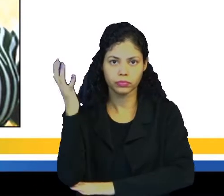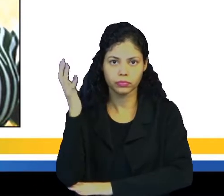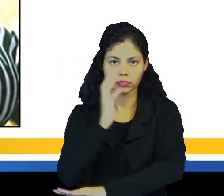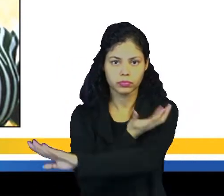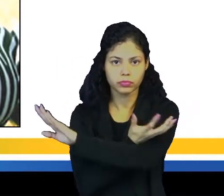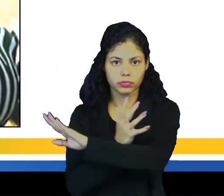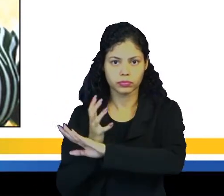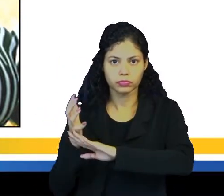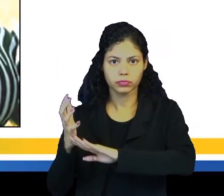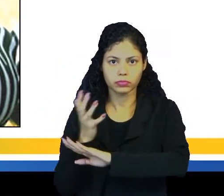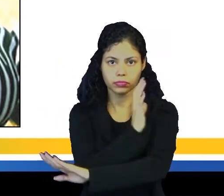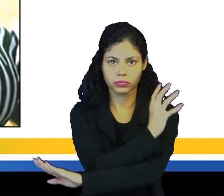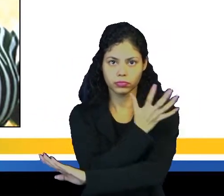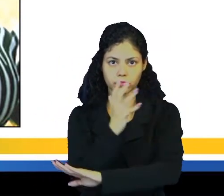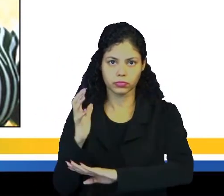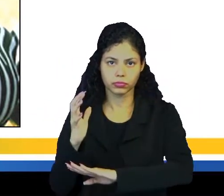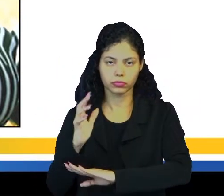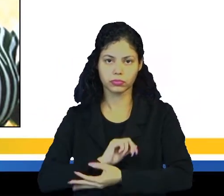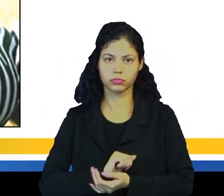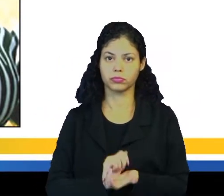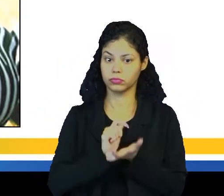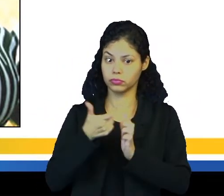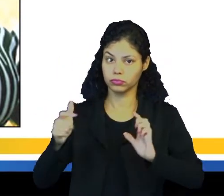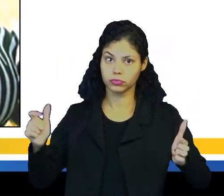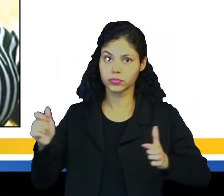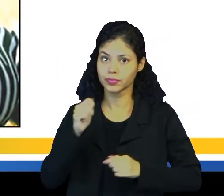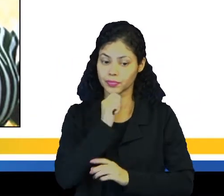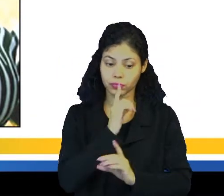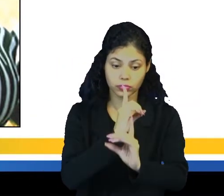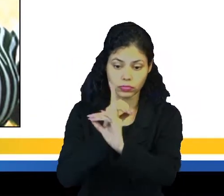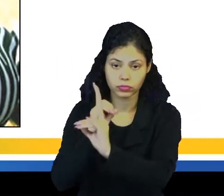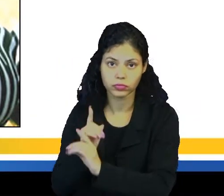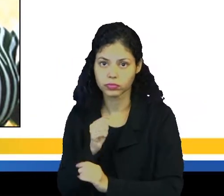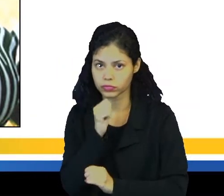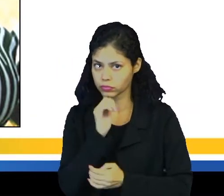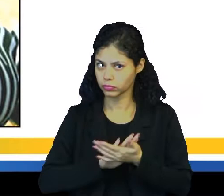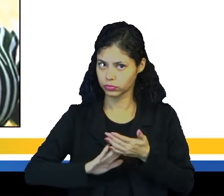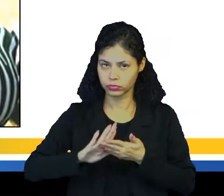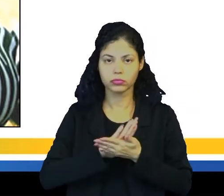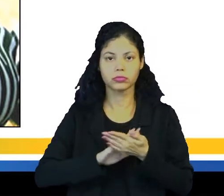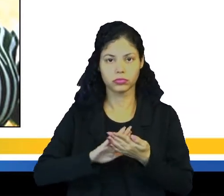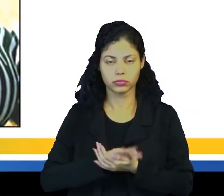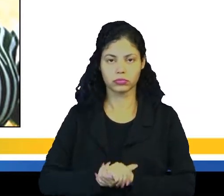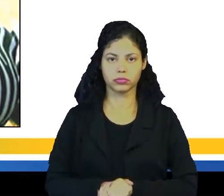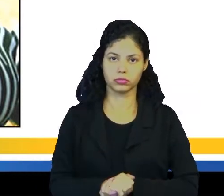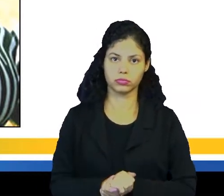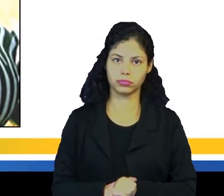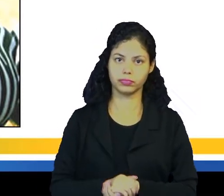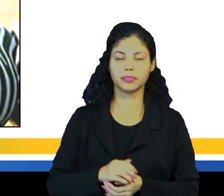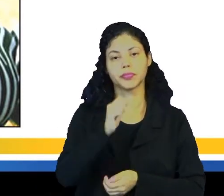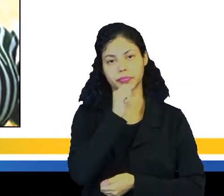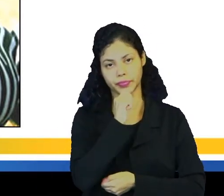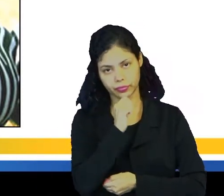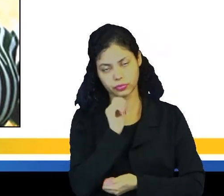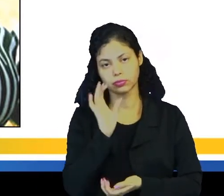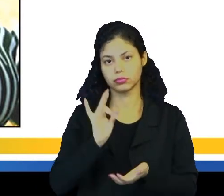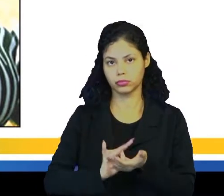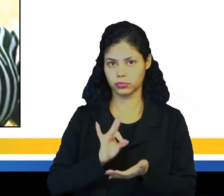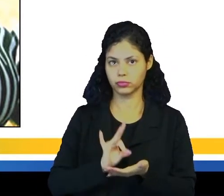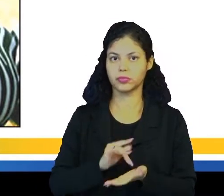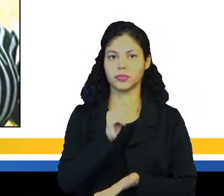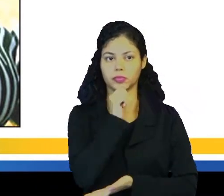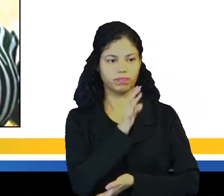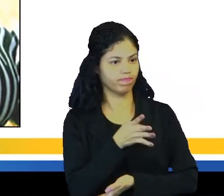uma quantidade enorme, principalmente de organismos que ainda não foram descobertos pelos cientistas, fora os que a gente realmente